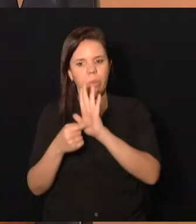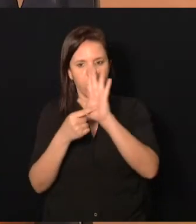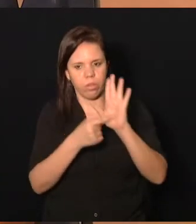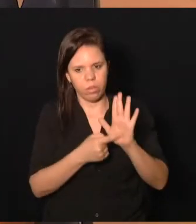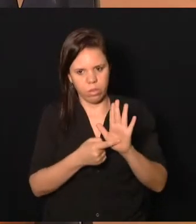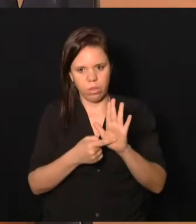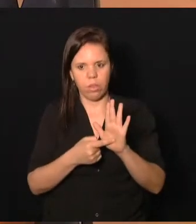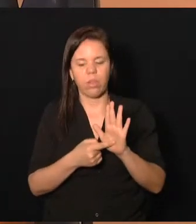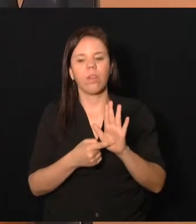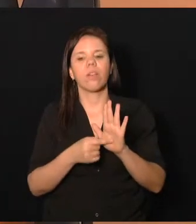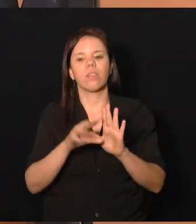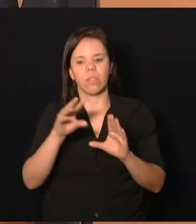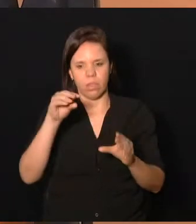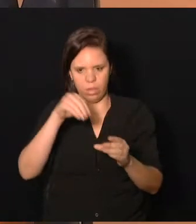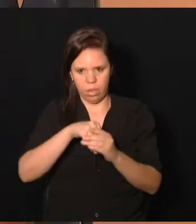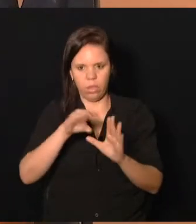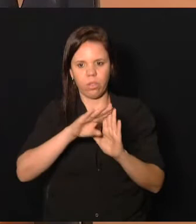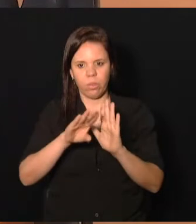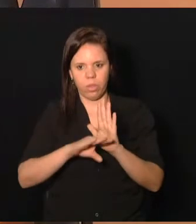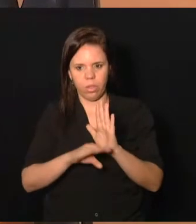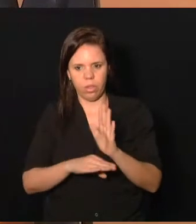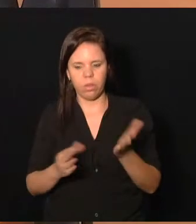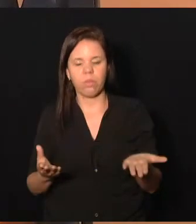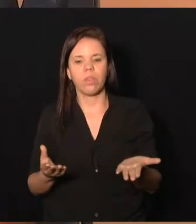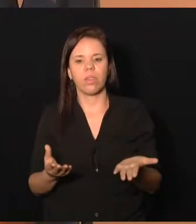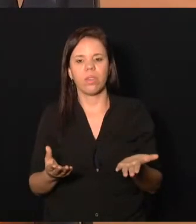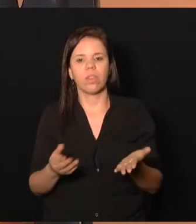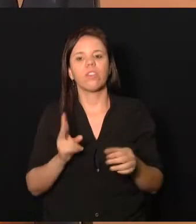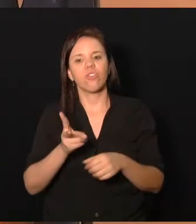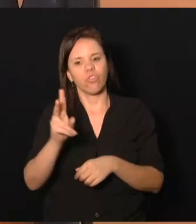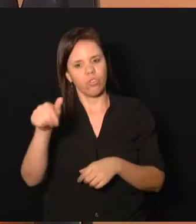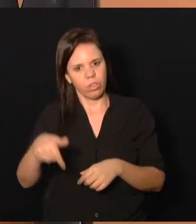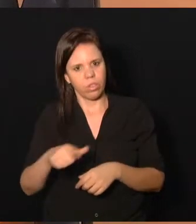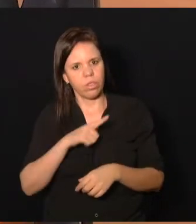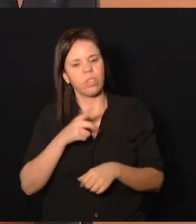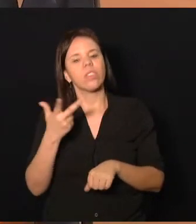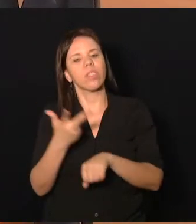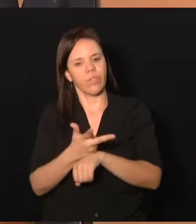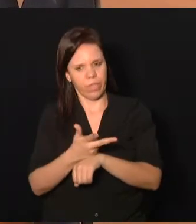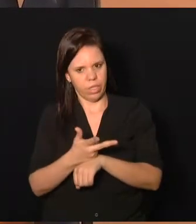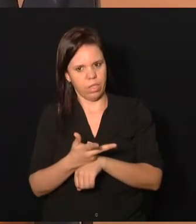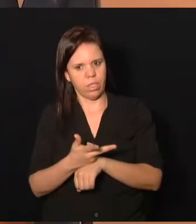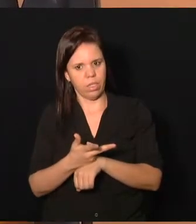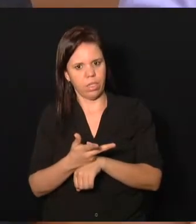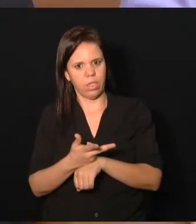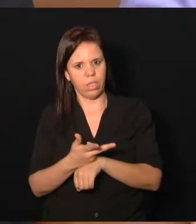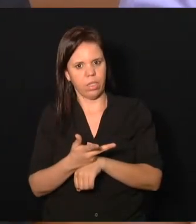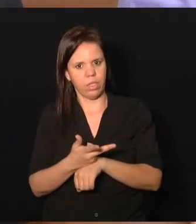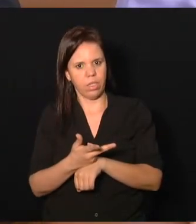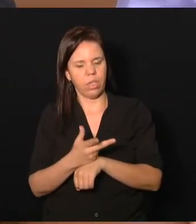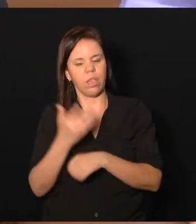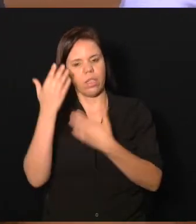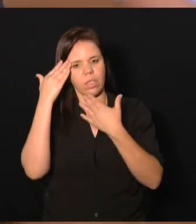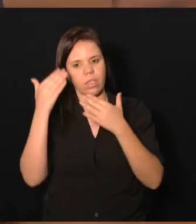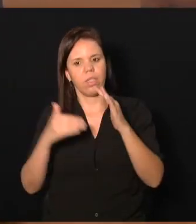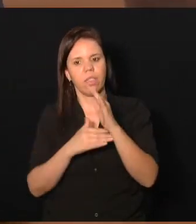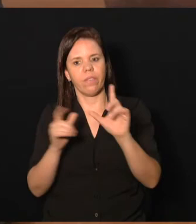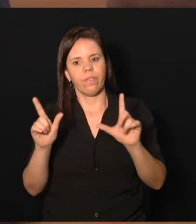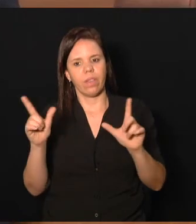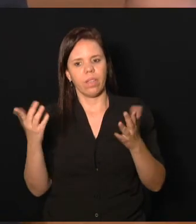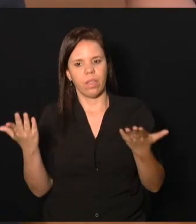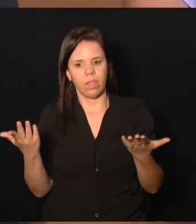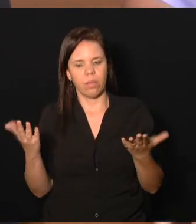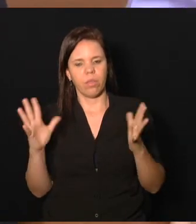entrará a próximo nosso, e a gente continuará aqui, haverá a gravação, mas agradecendo já a TV Câmara e todos